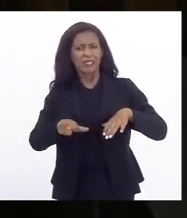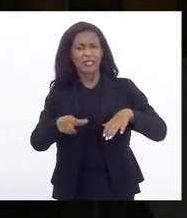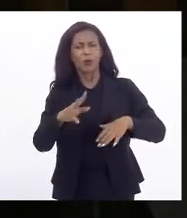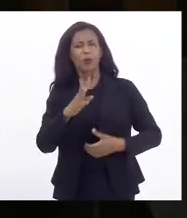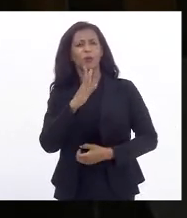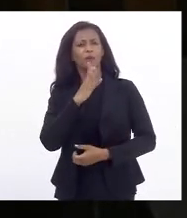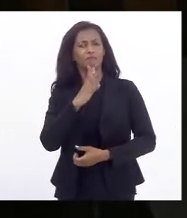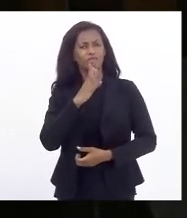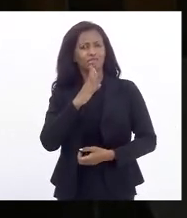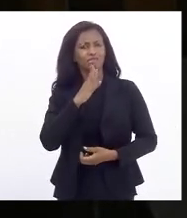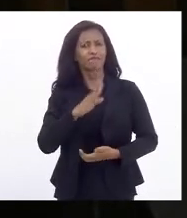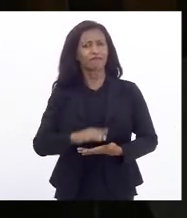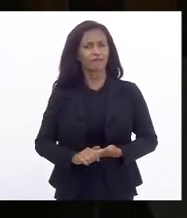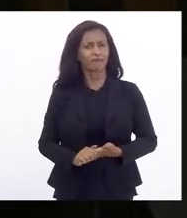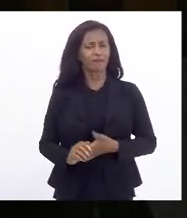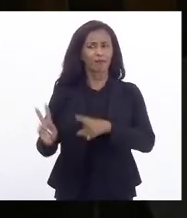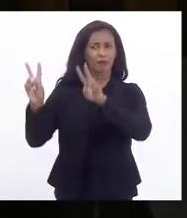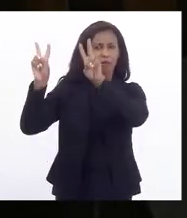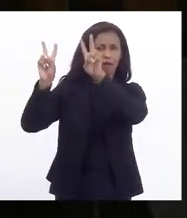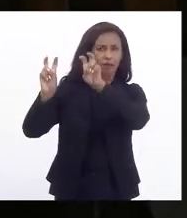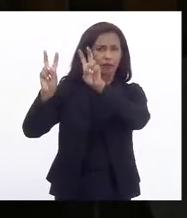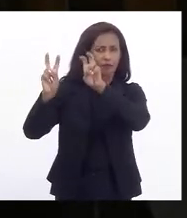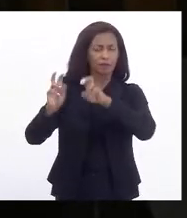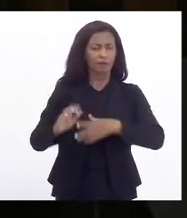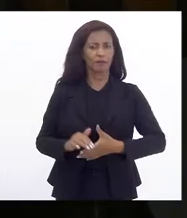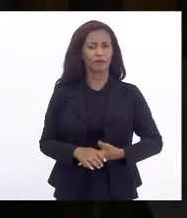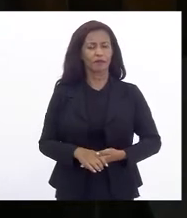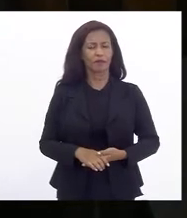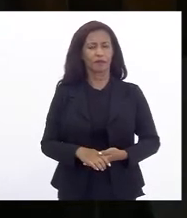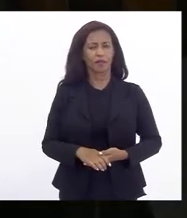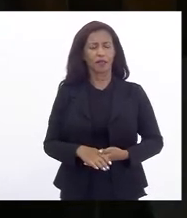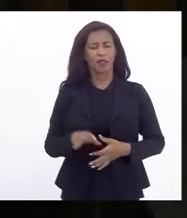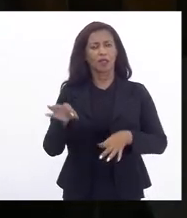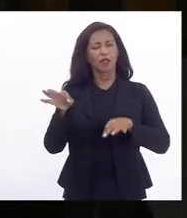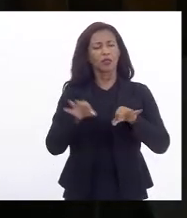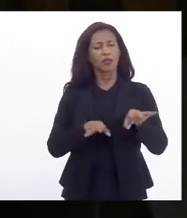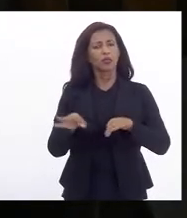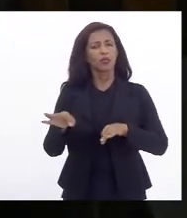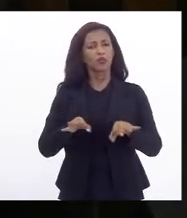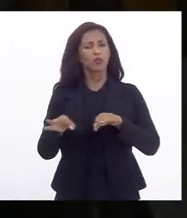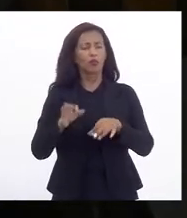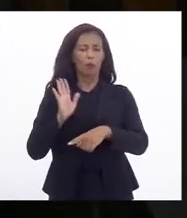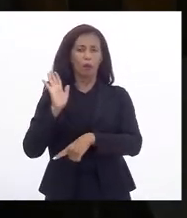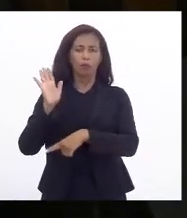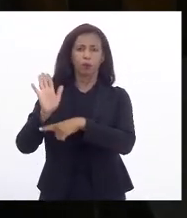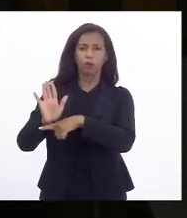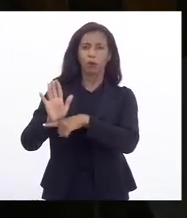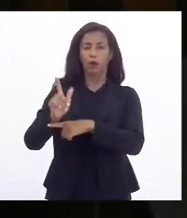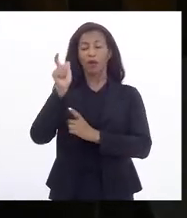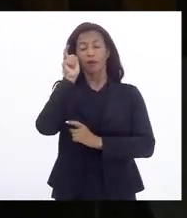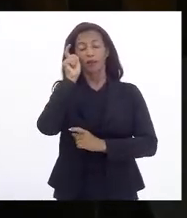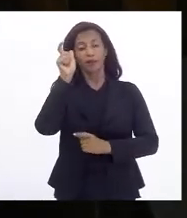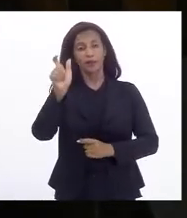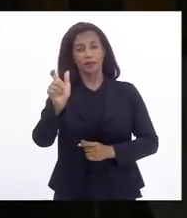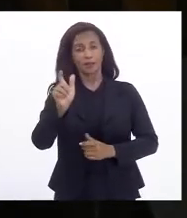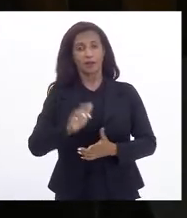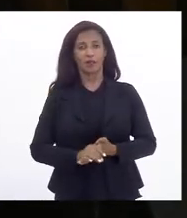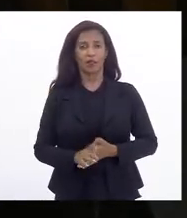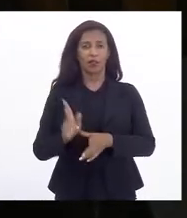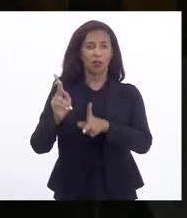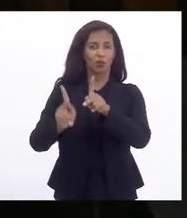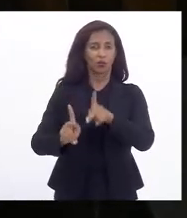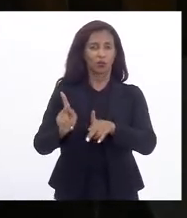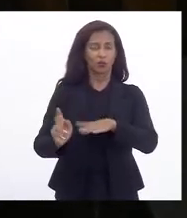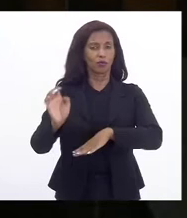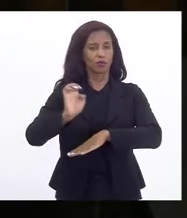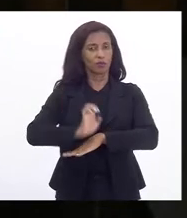Profundas sobre esse tema de modo a defender os interesses do